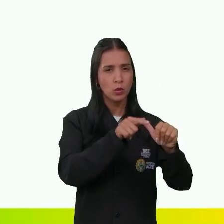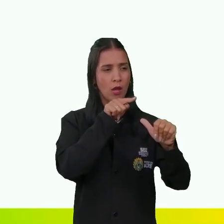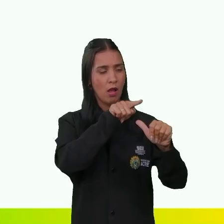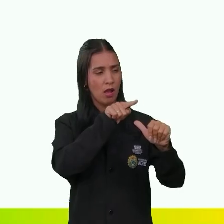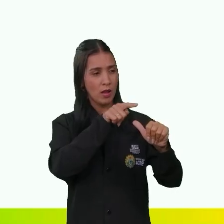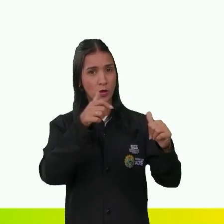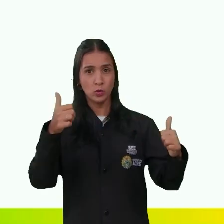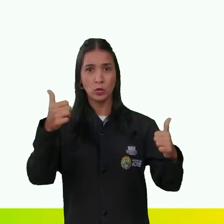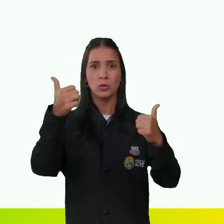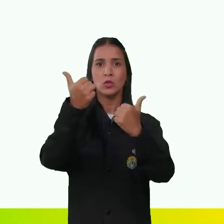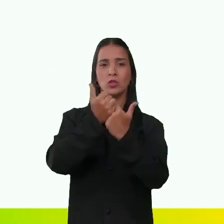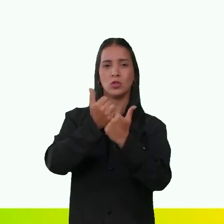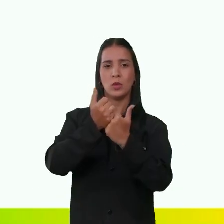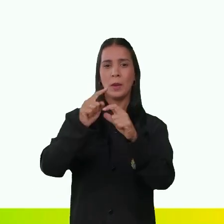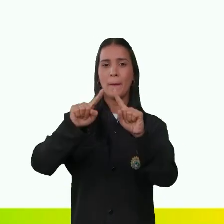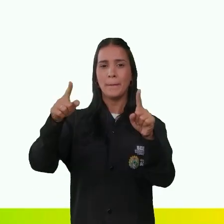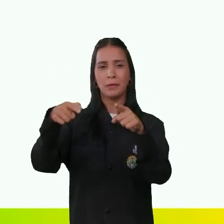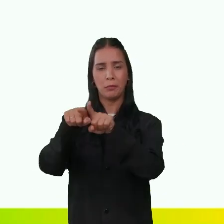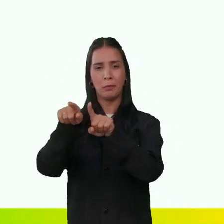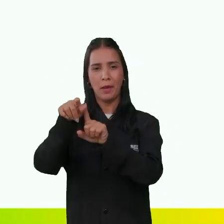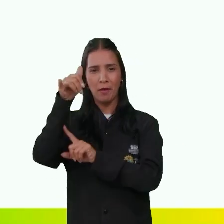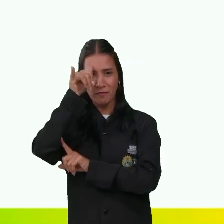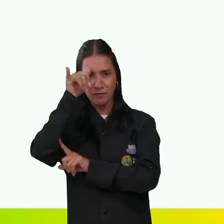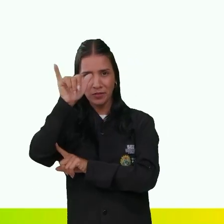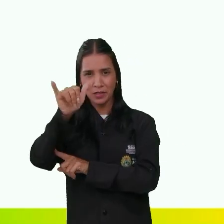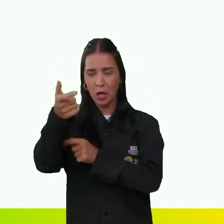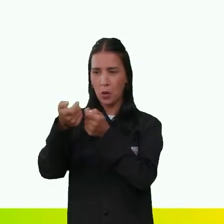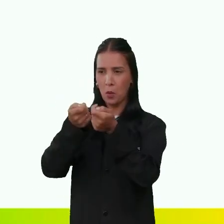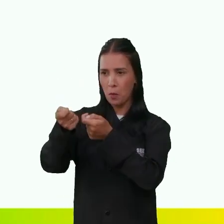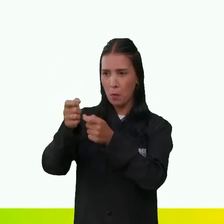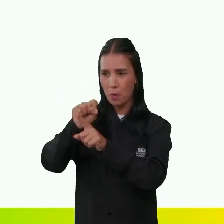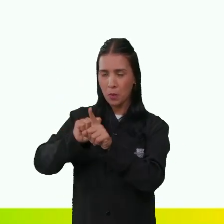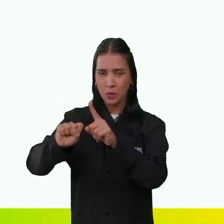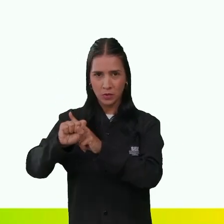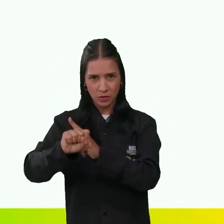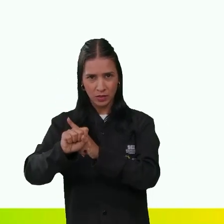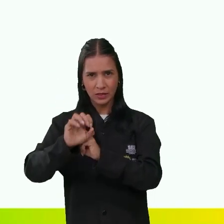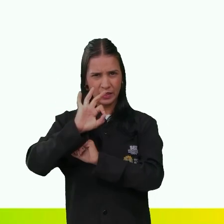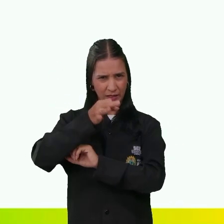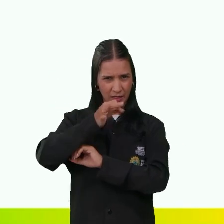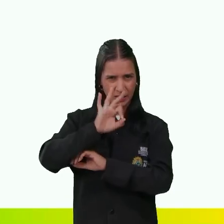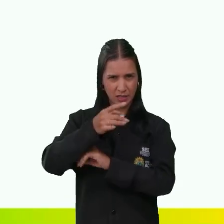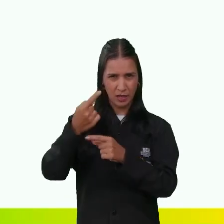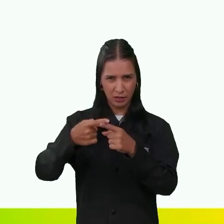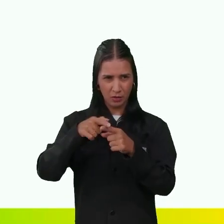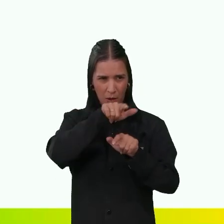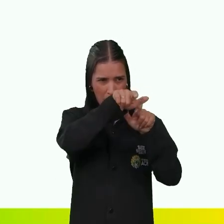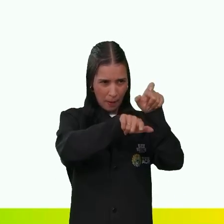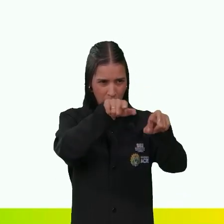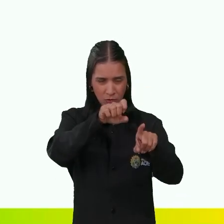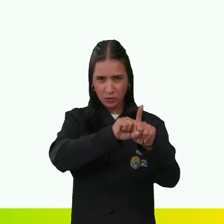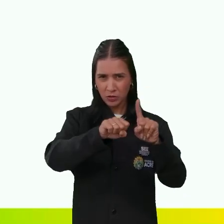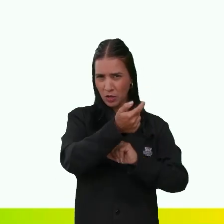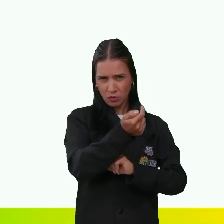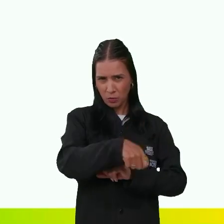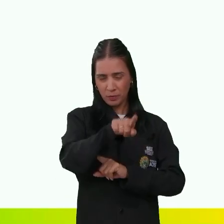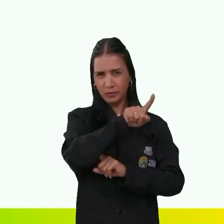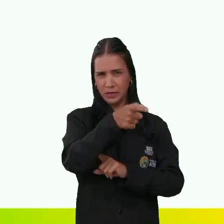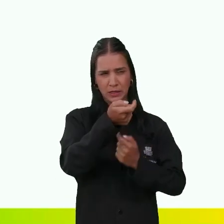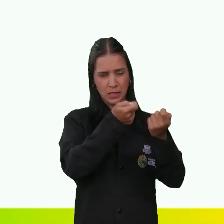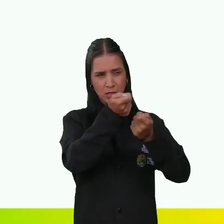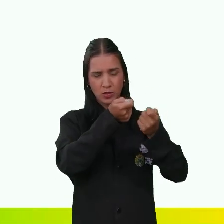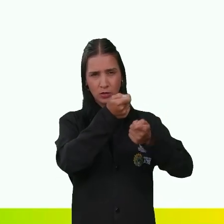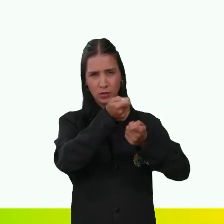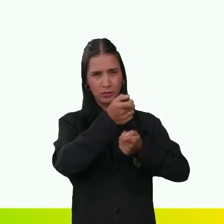também evitar controle? A sociedade não precisa ser controlada, os indivíduos não precisam ser controlados?